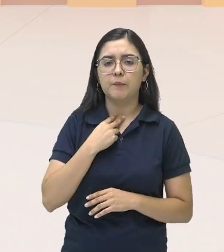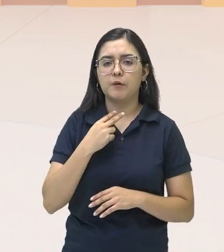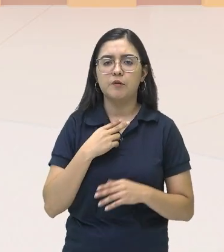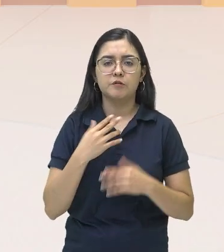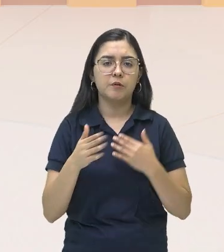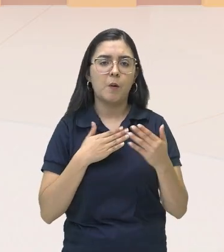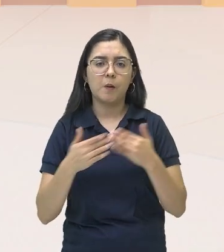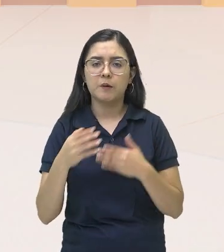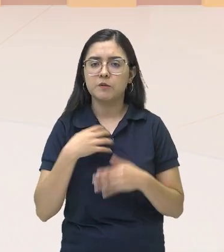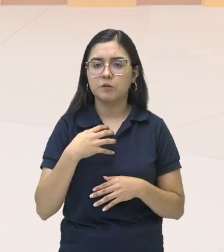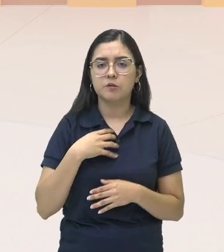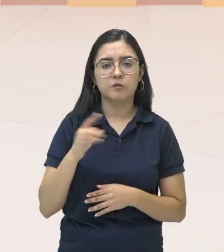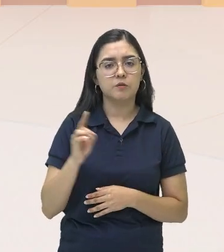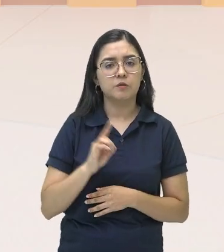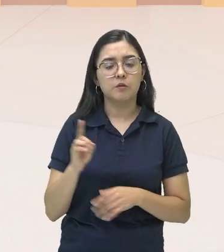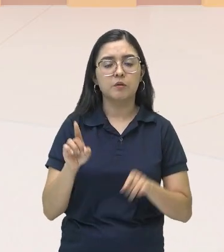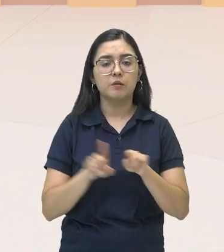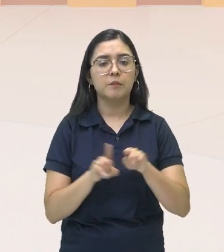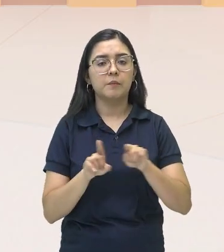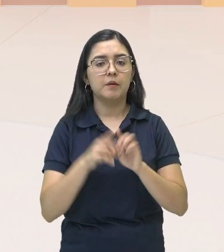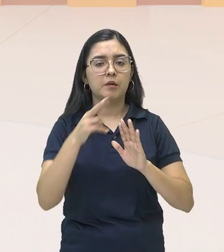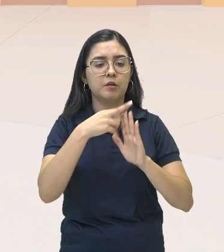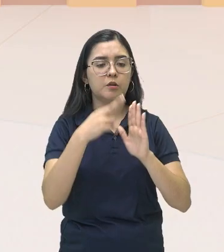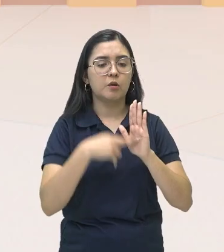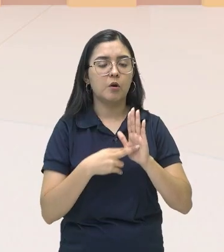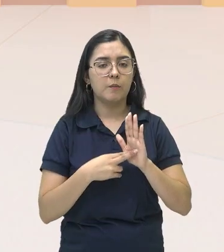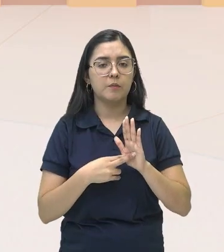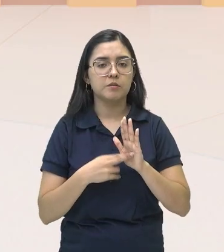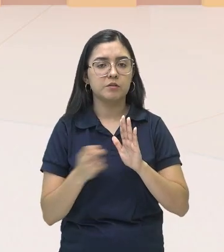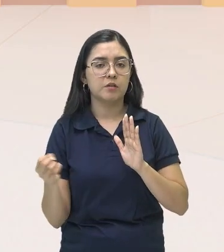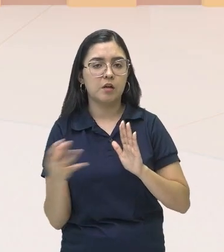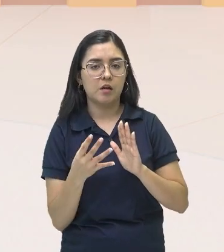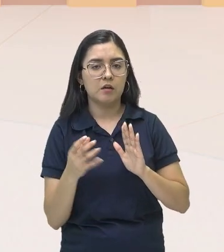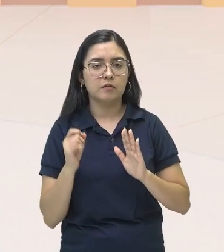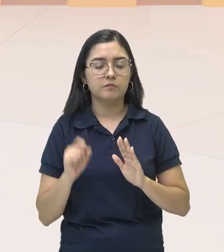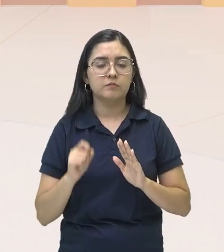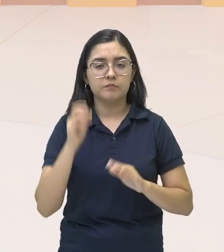qualquer jeito. Não pode existir normas que burlem,